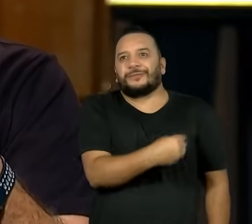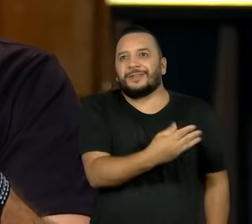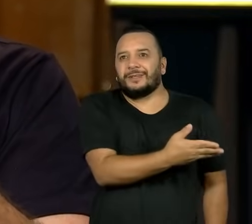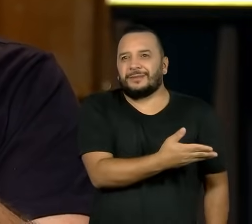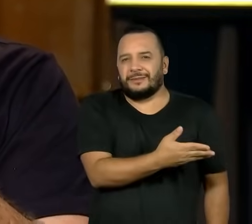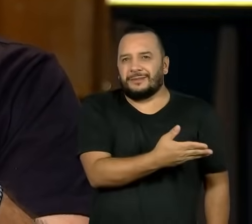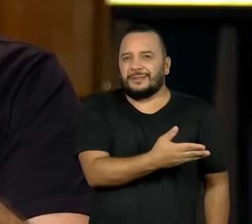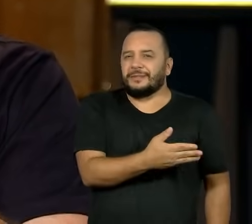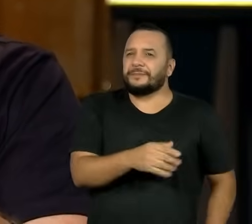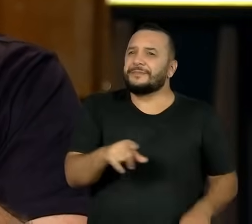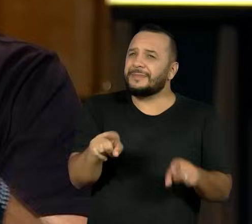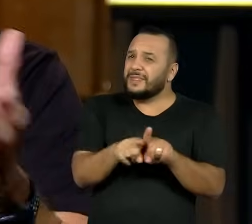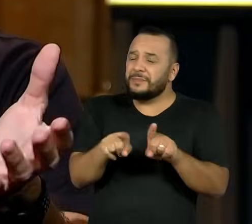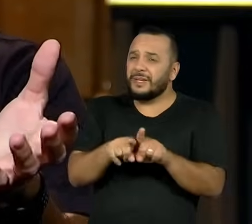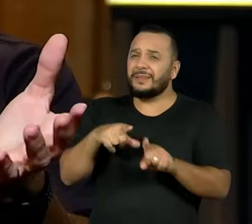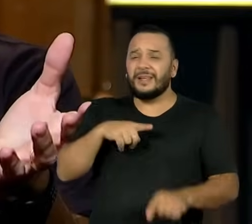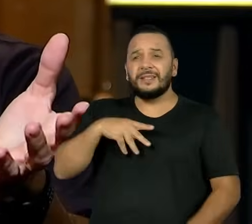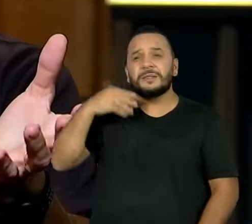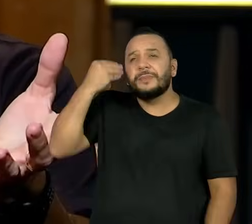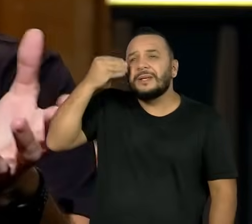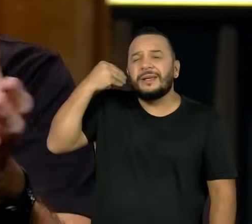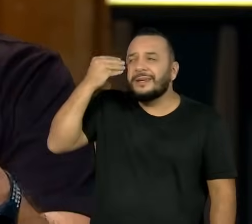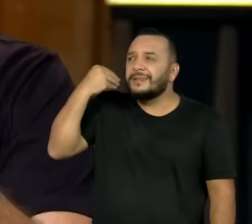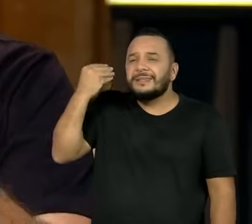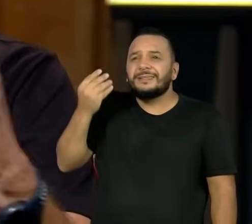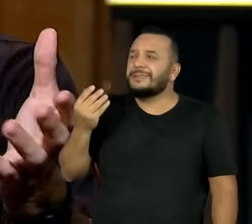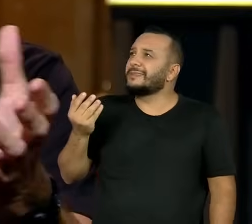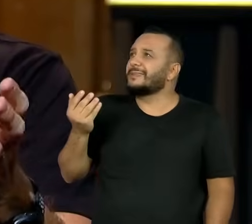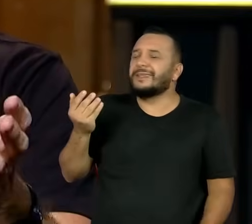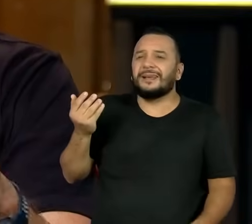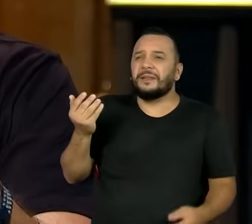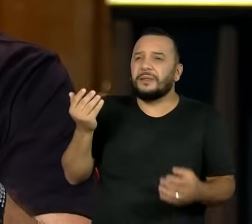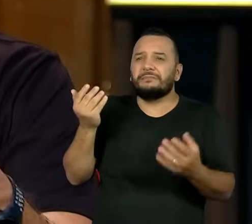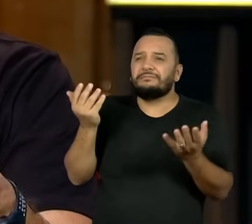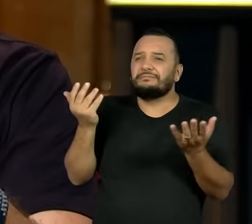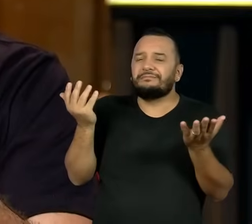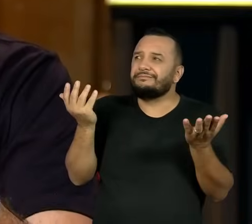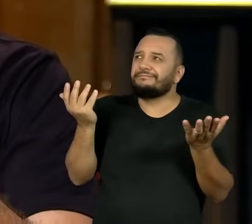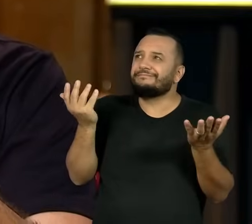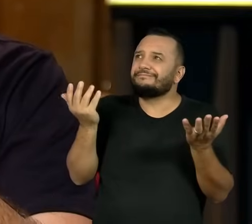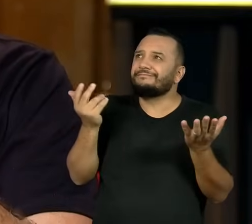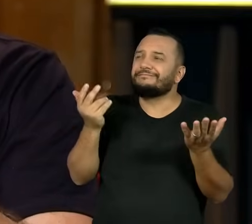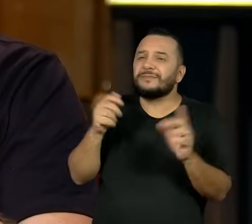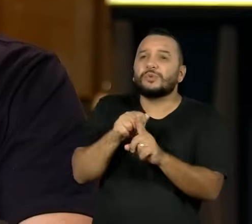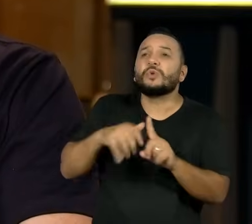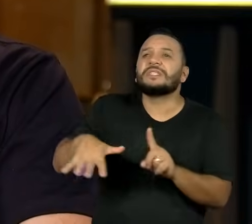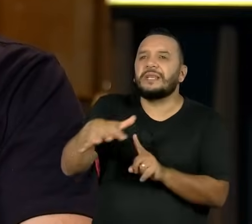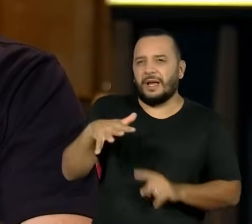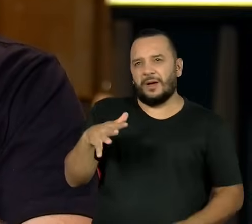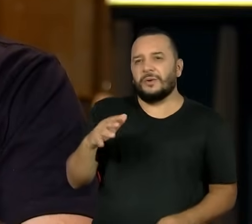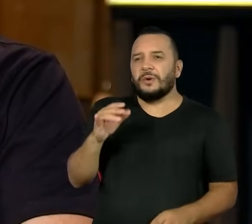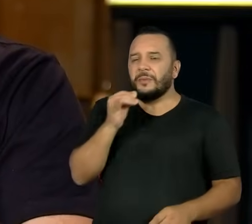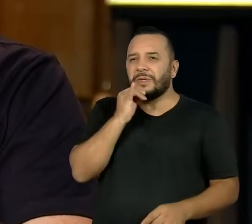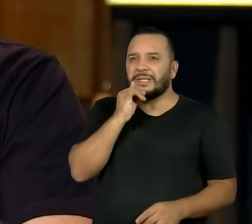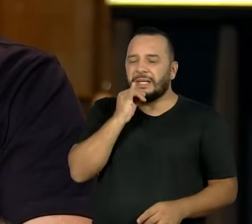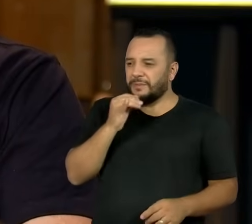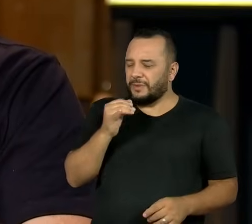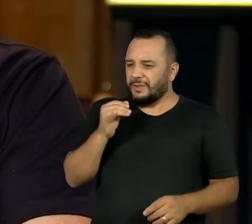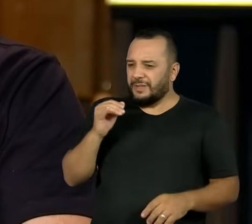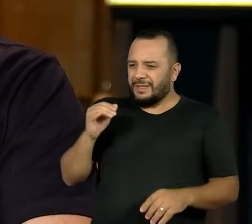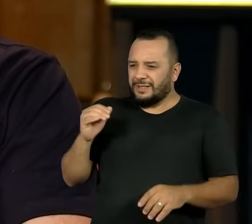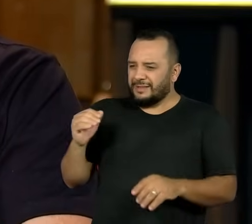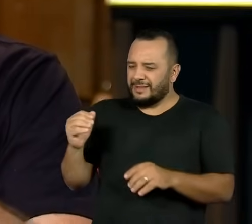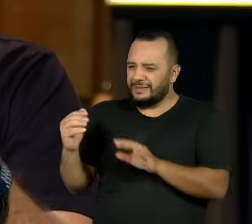tem experiências mais mundanas de relação, uma relação mais de atrito que você está vivendo